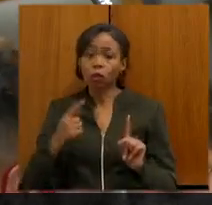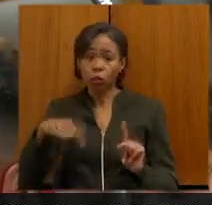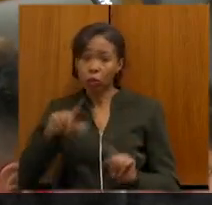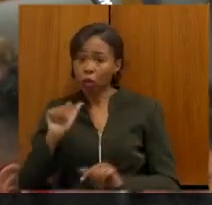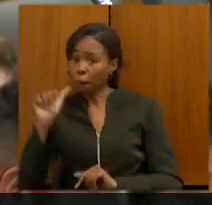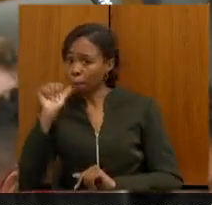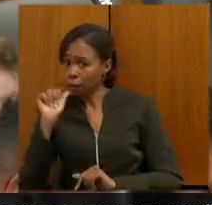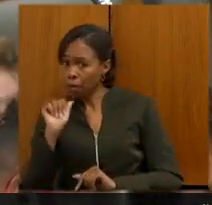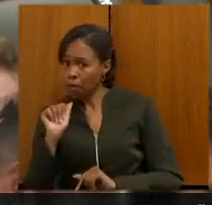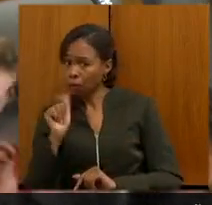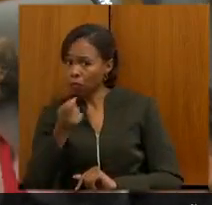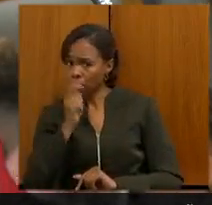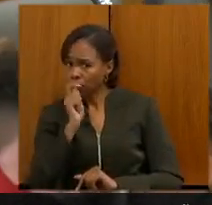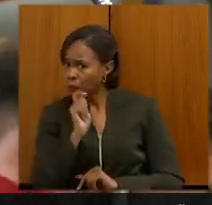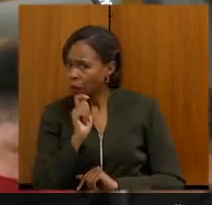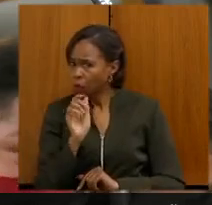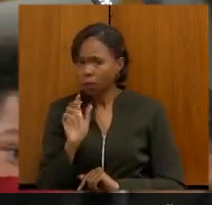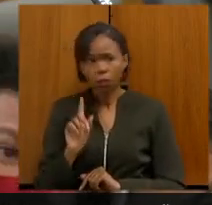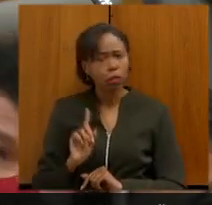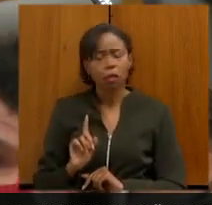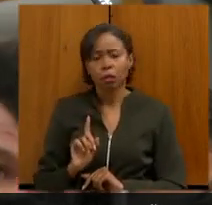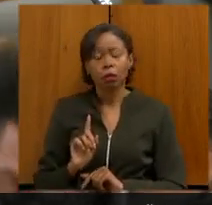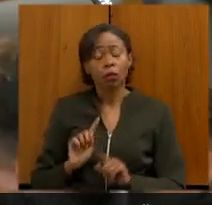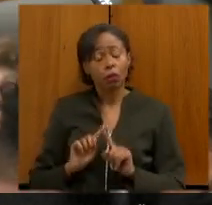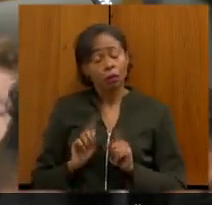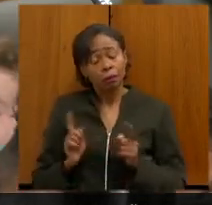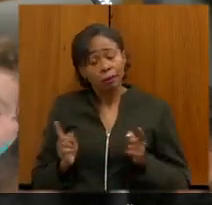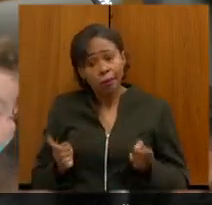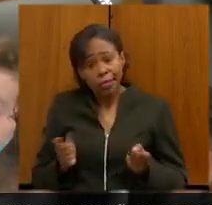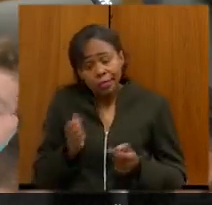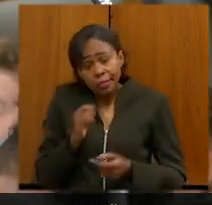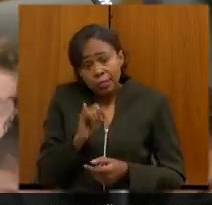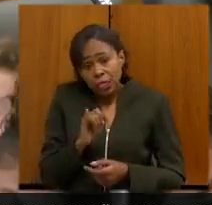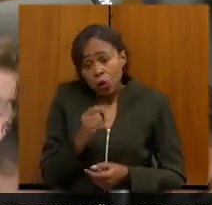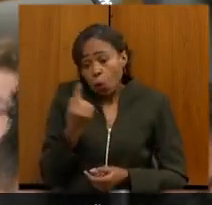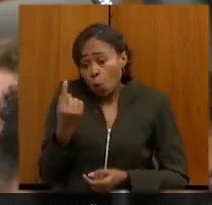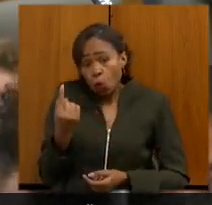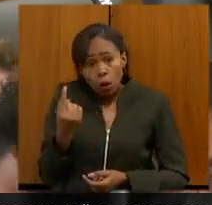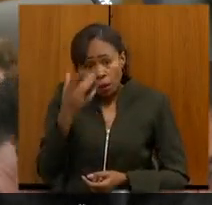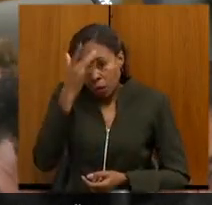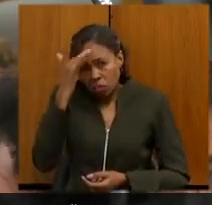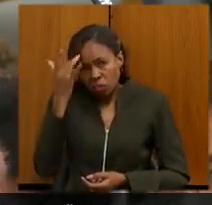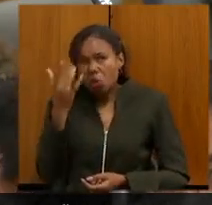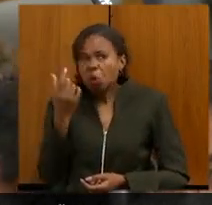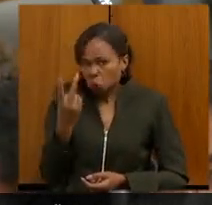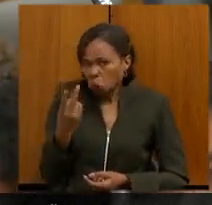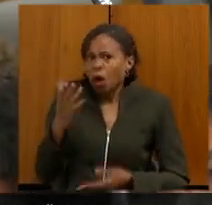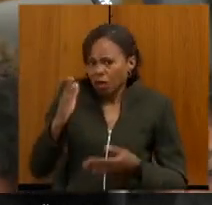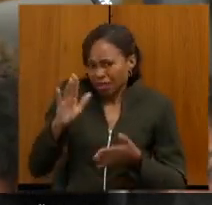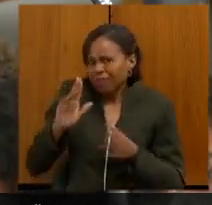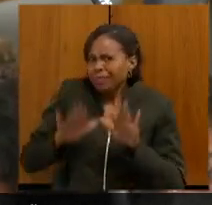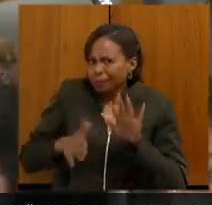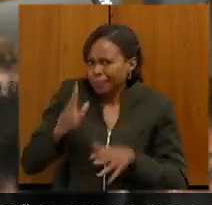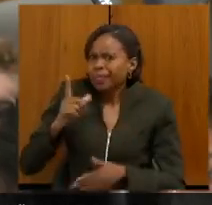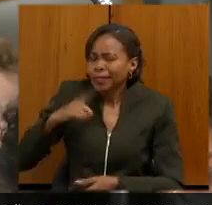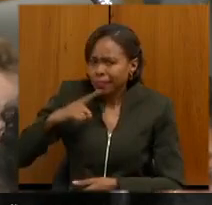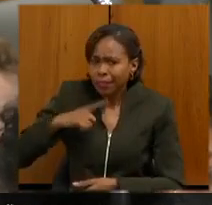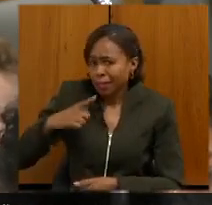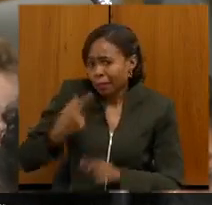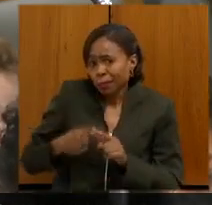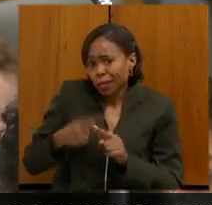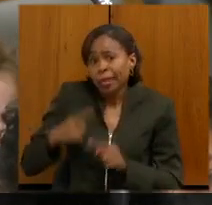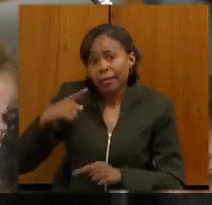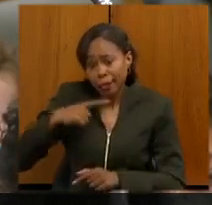a gente usa droga mesmo assim porque se tiver 12 sempre vai ter todo lugar vai ter dos